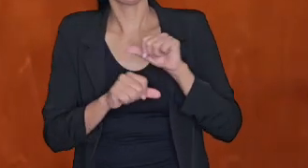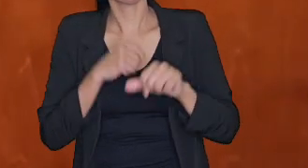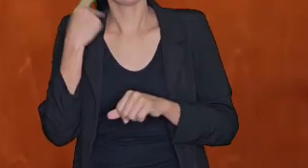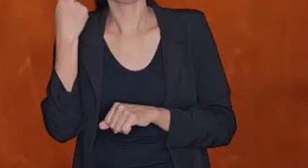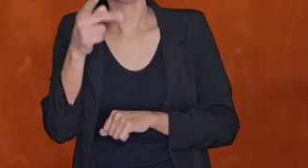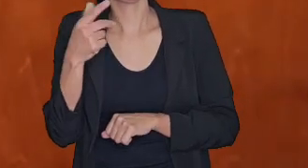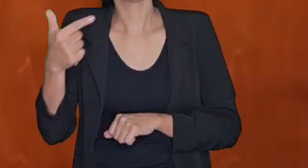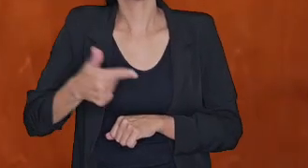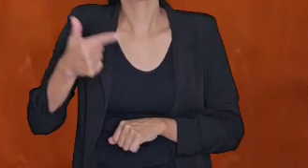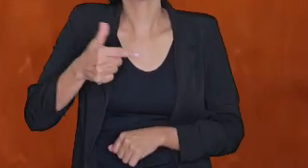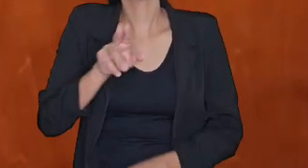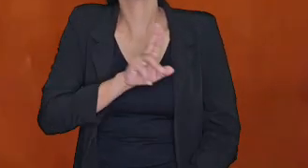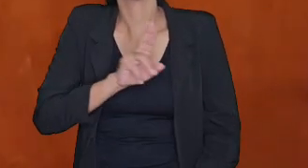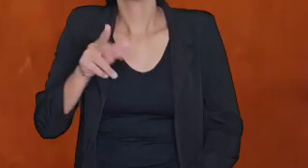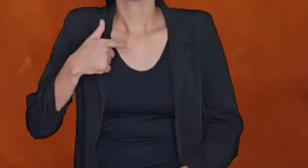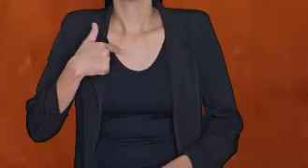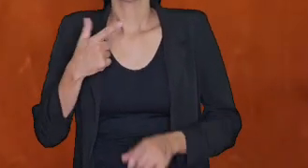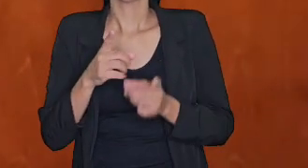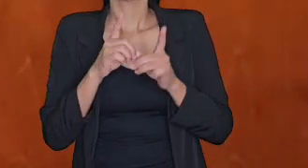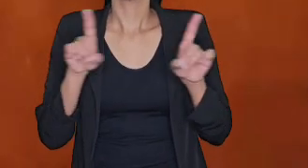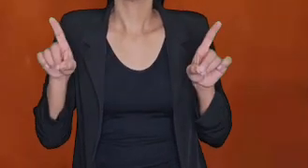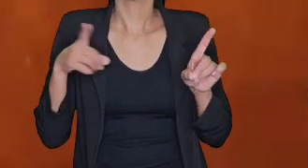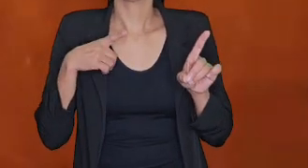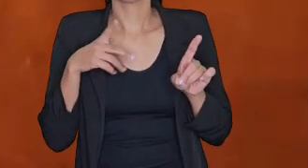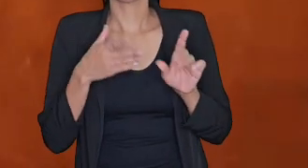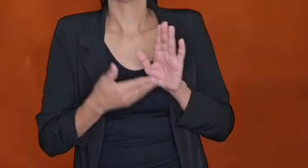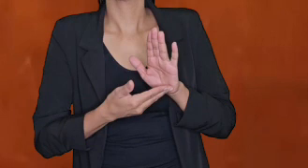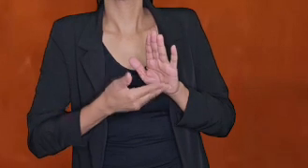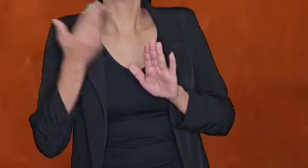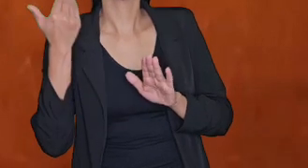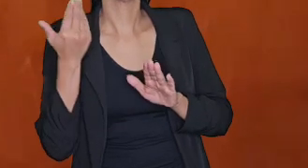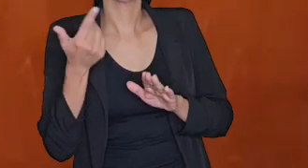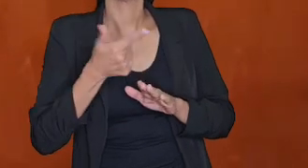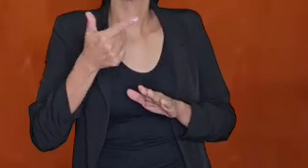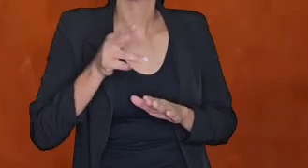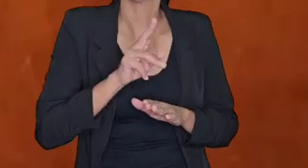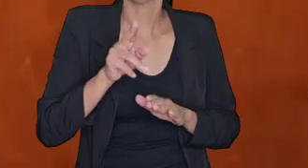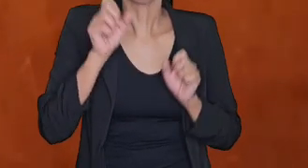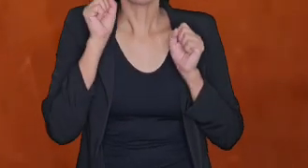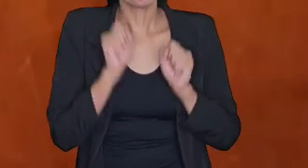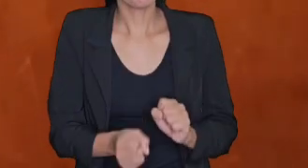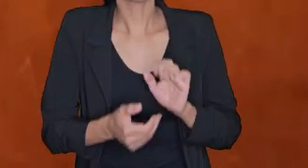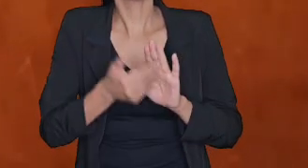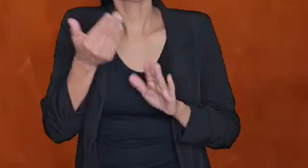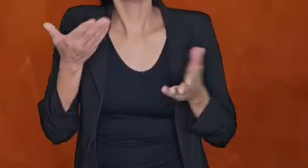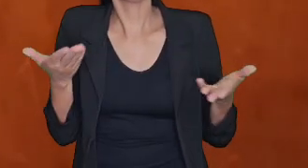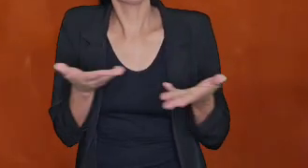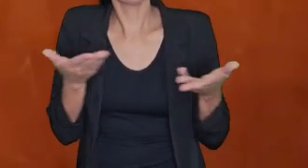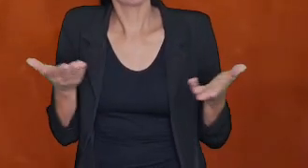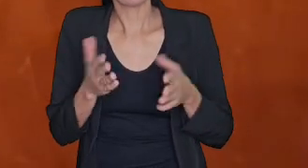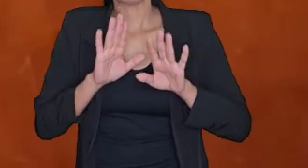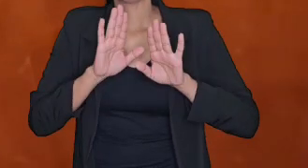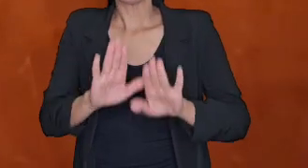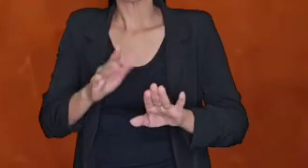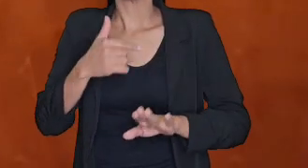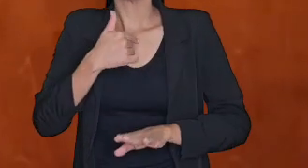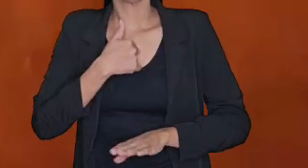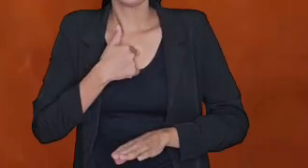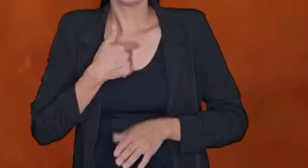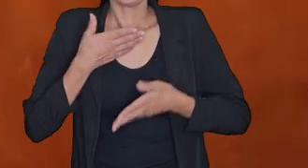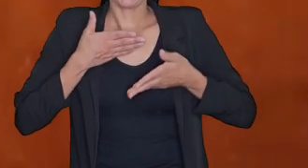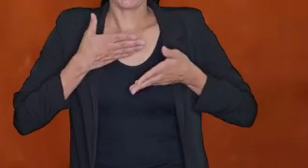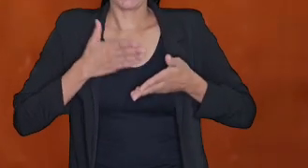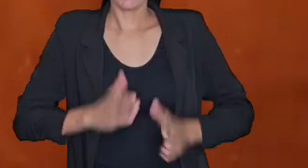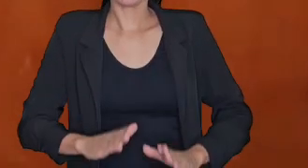que em qualquer momento você pode mudar o seu sobrenome. Ah, mas eu me divorciei, deixei de tirar o sobrenome. Pode tirar